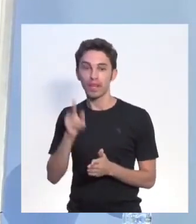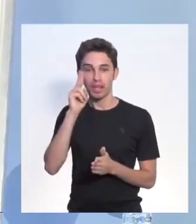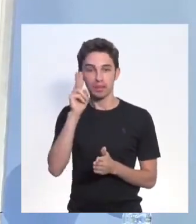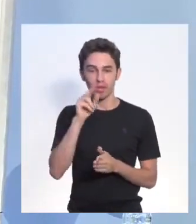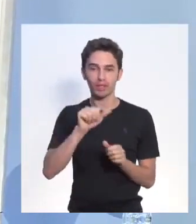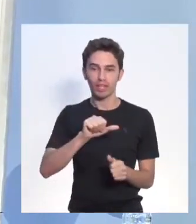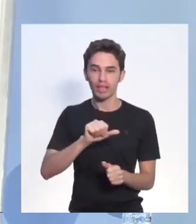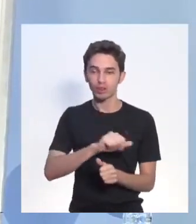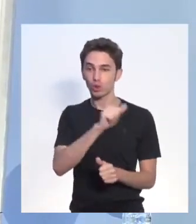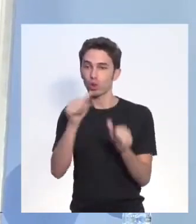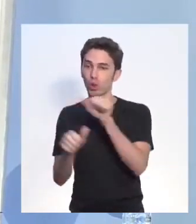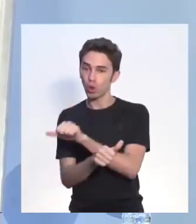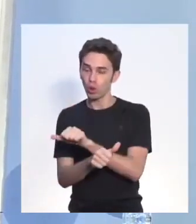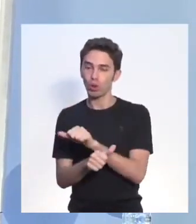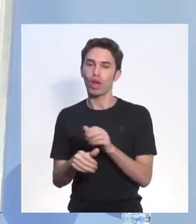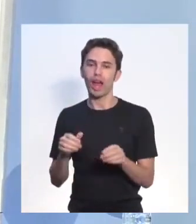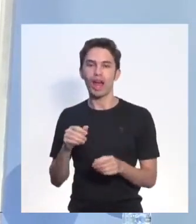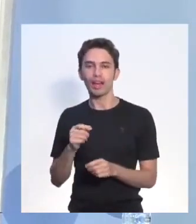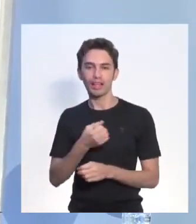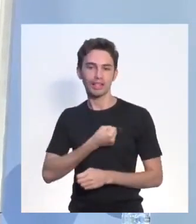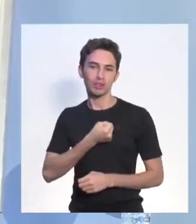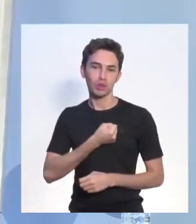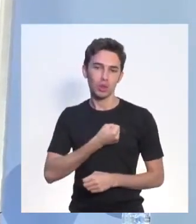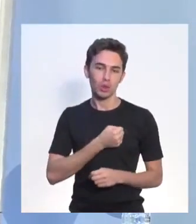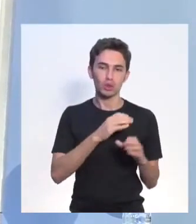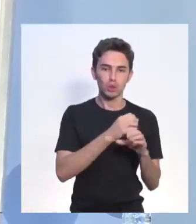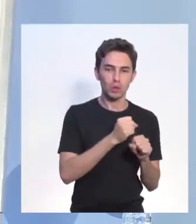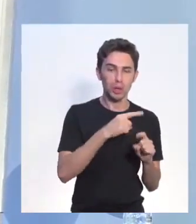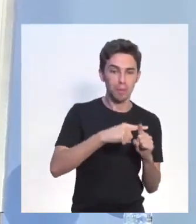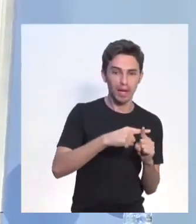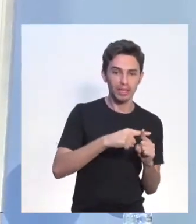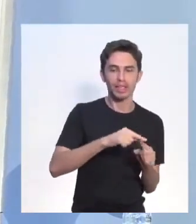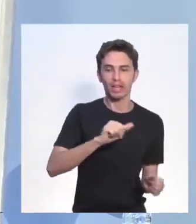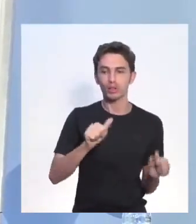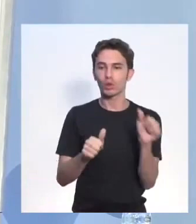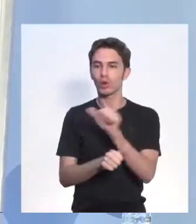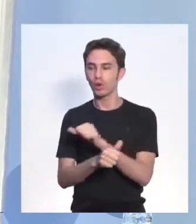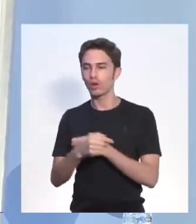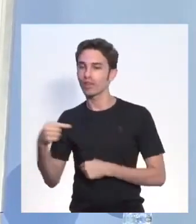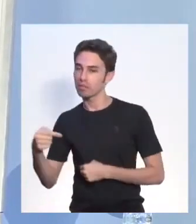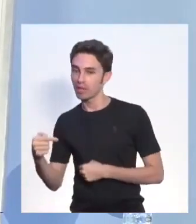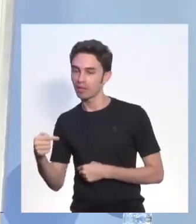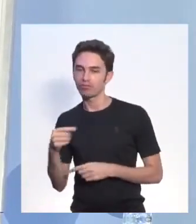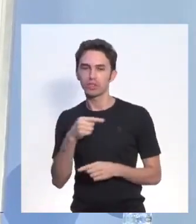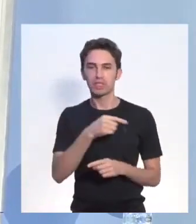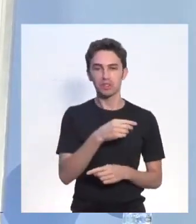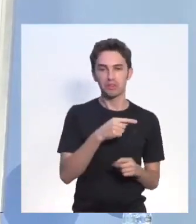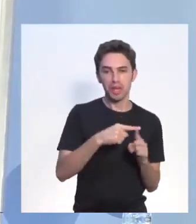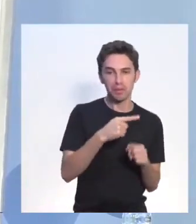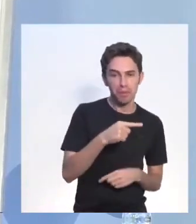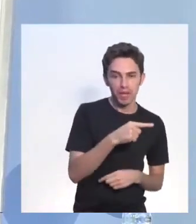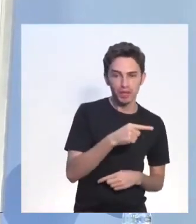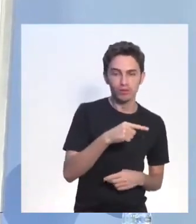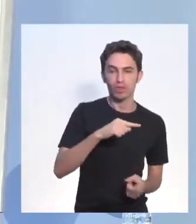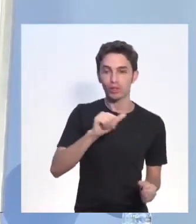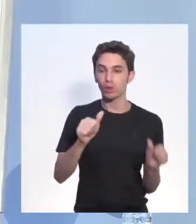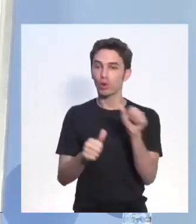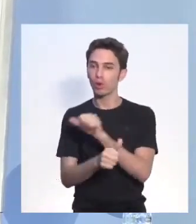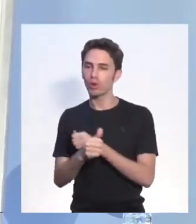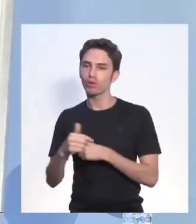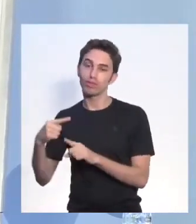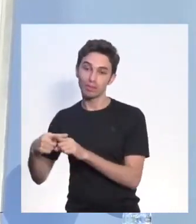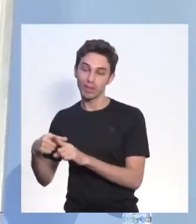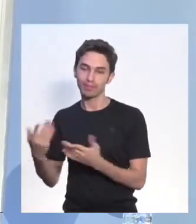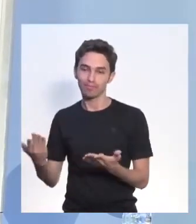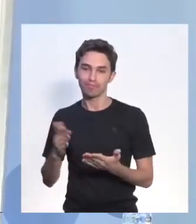subtração. Se tiver subtração, vira adição e assim por diante. Então, vamos lá, ó. A gente tem aqui x, x, x, já está todo mundo do